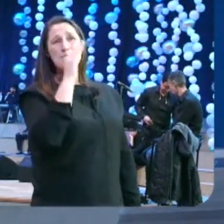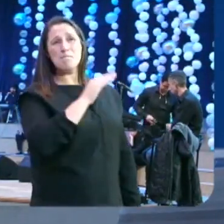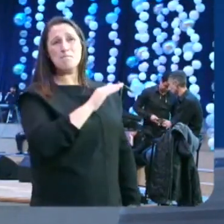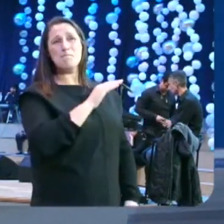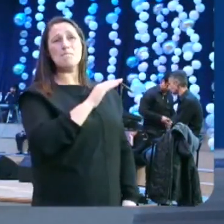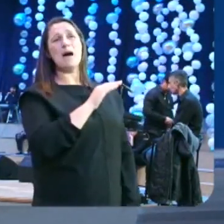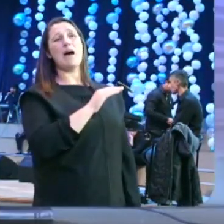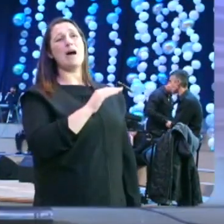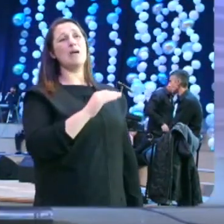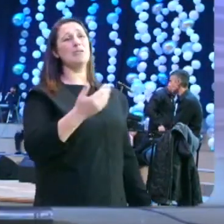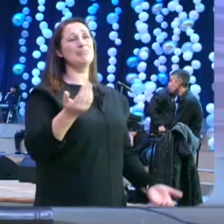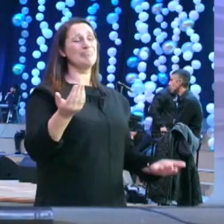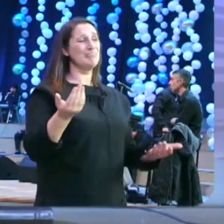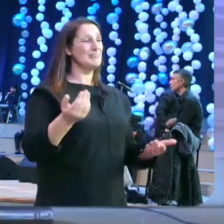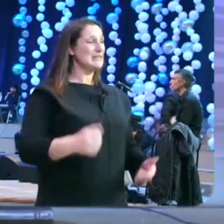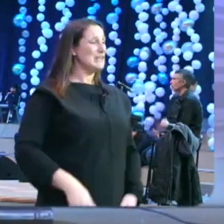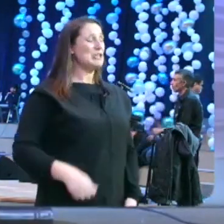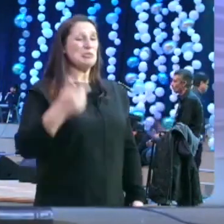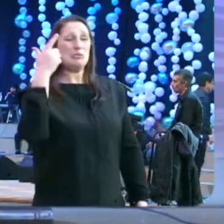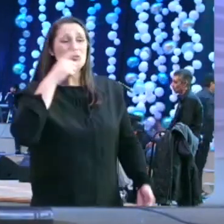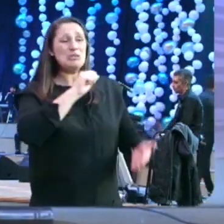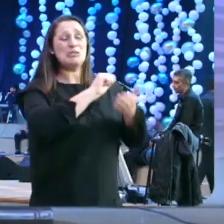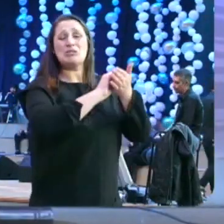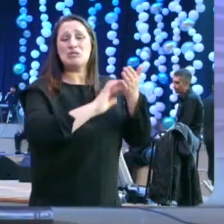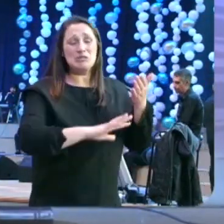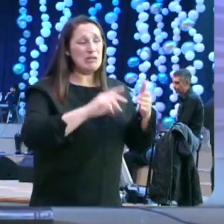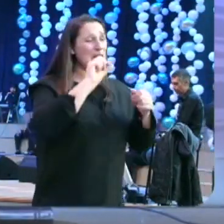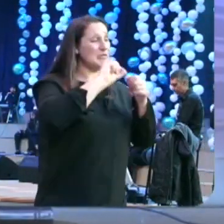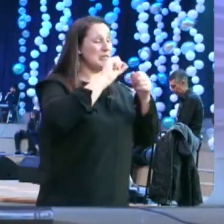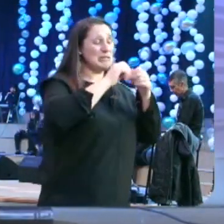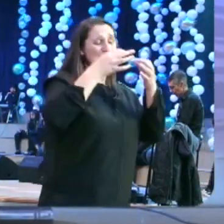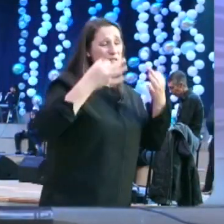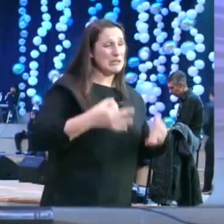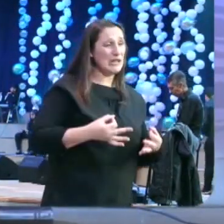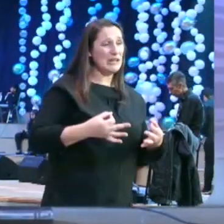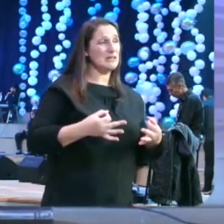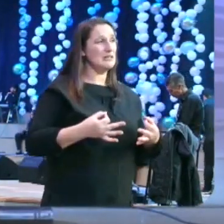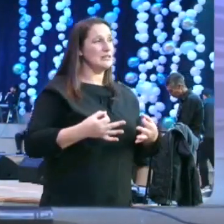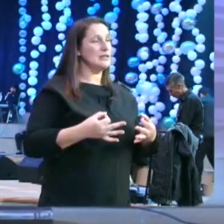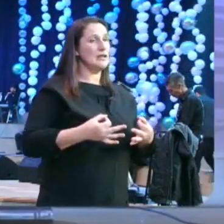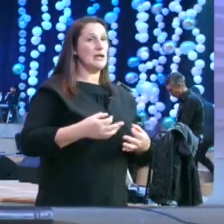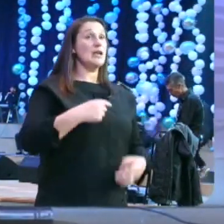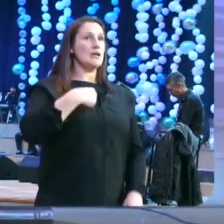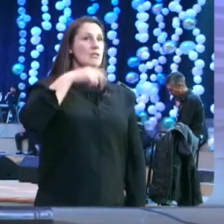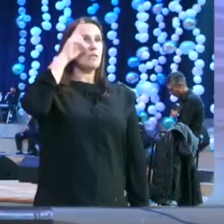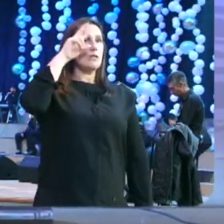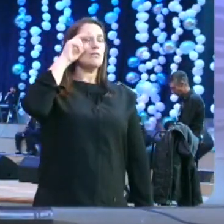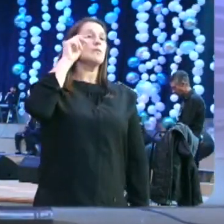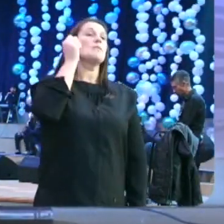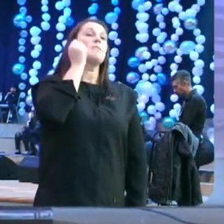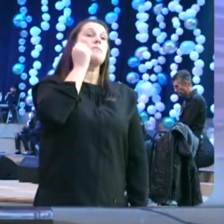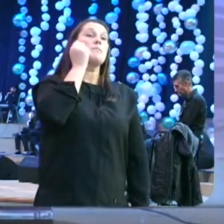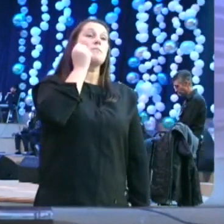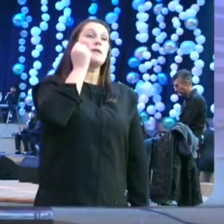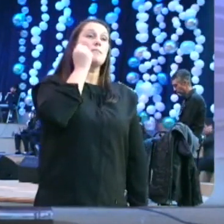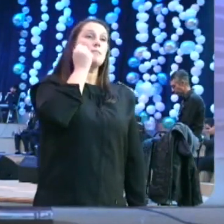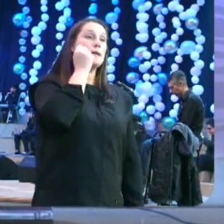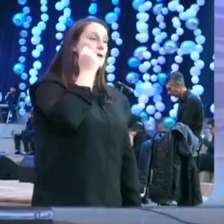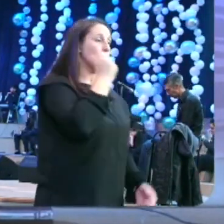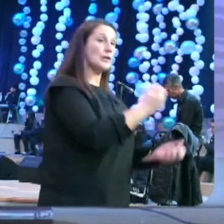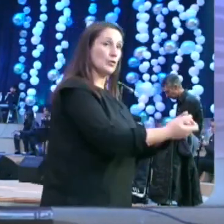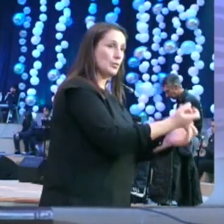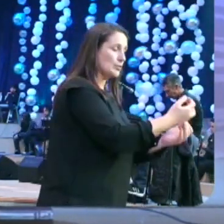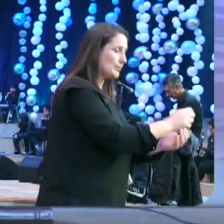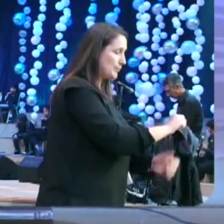física, esse negócio está ruim, eu não estou conseguindo. E eu me lembro que mamãe desligou o